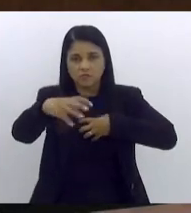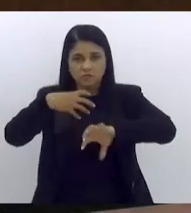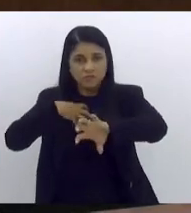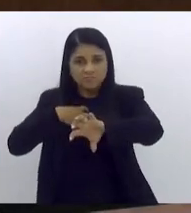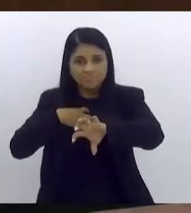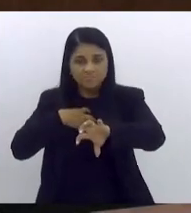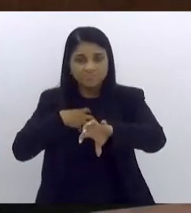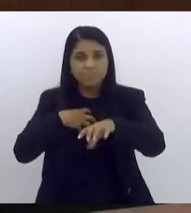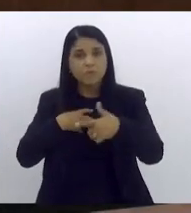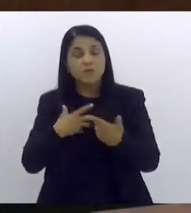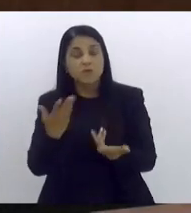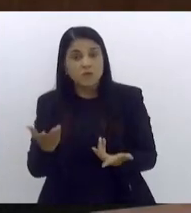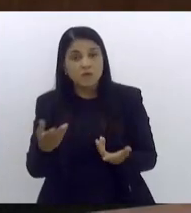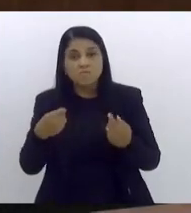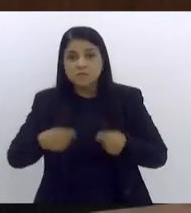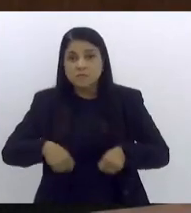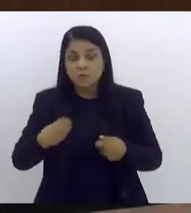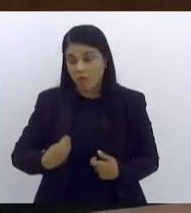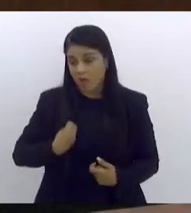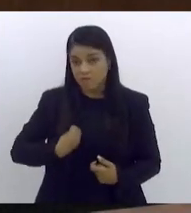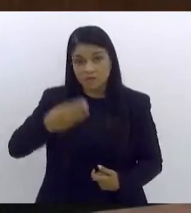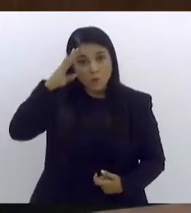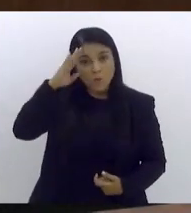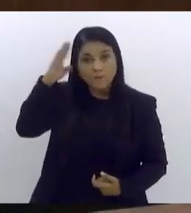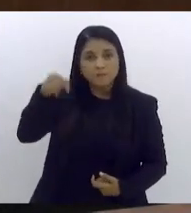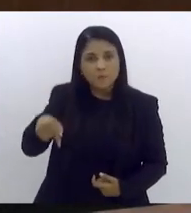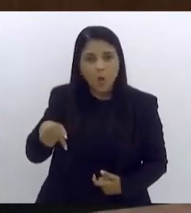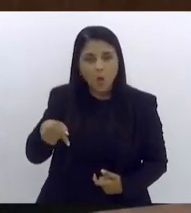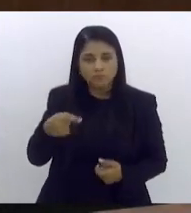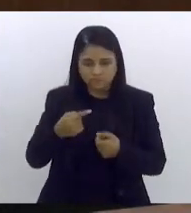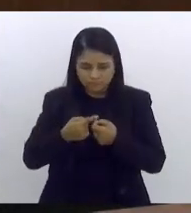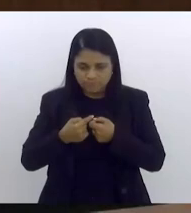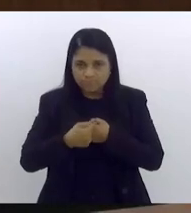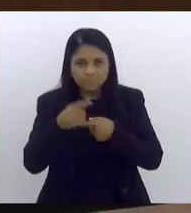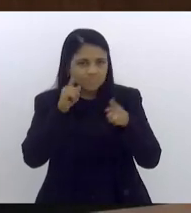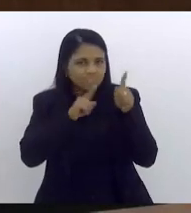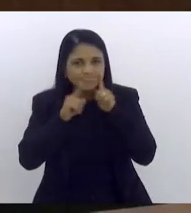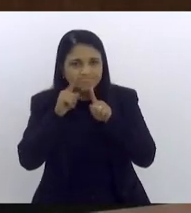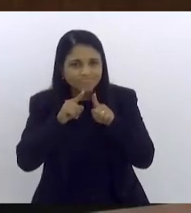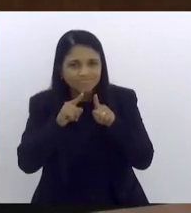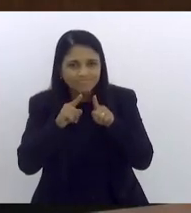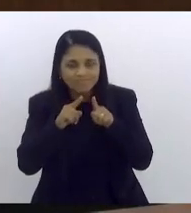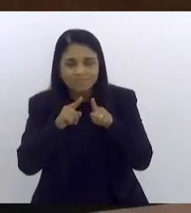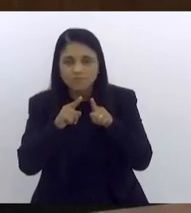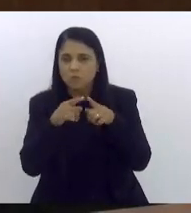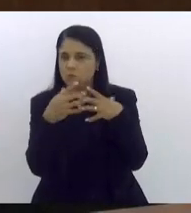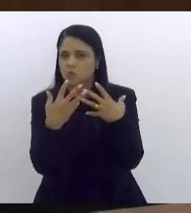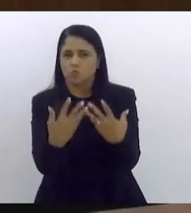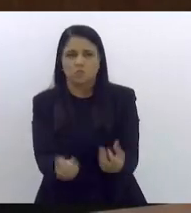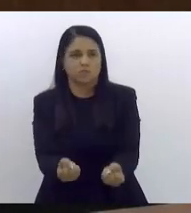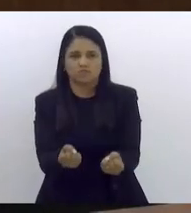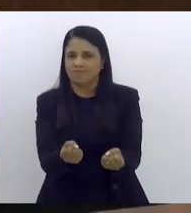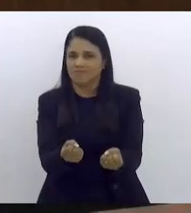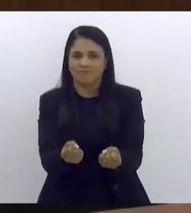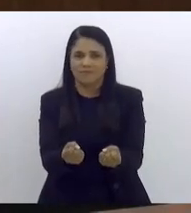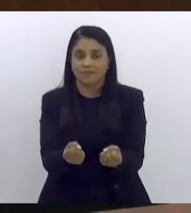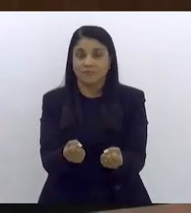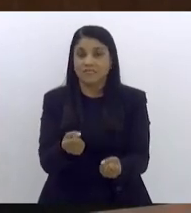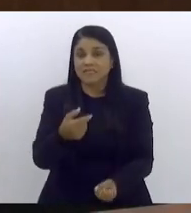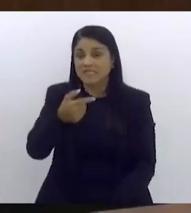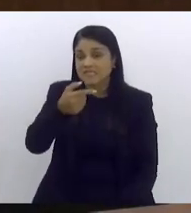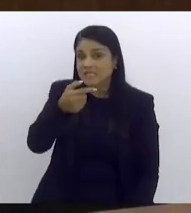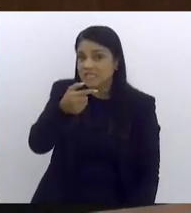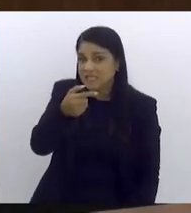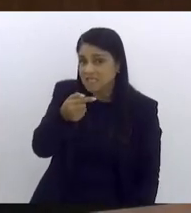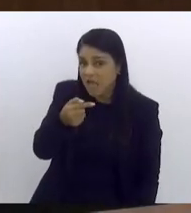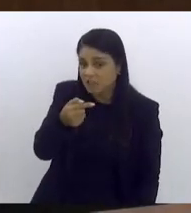prioridade. Infelizmente, não é o que acontece no nosso município, presidente. É inaceitável. São 7 bilhões